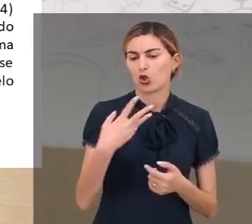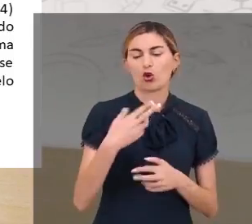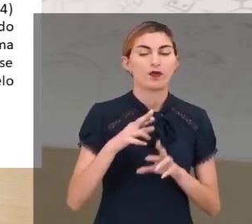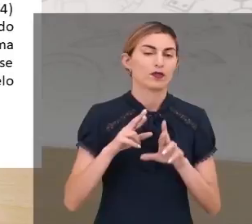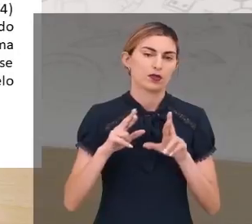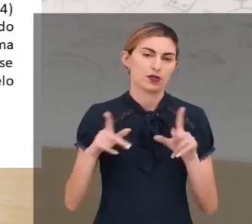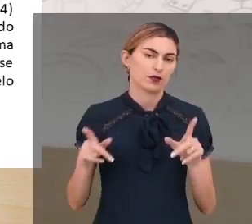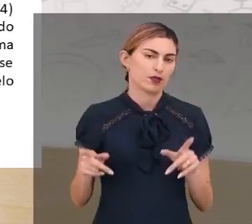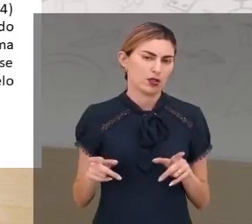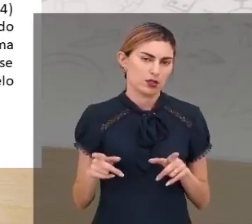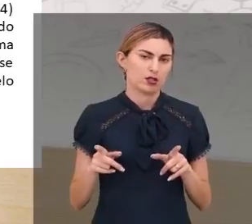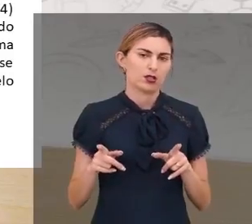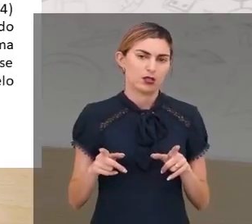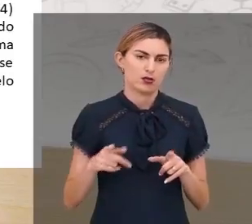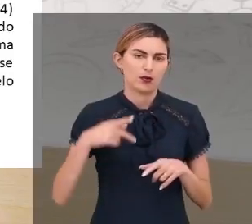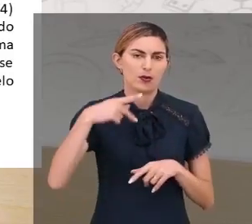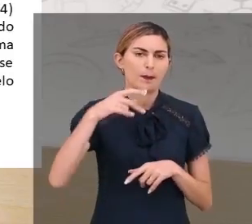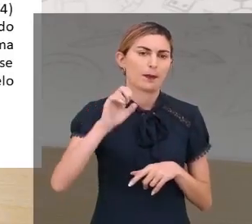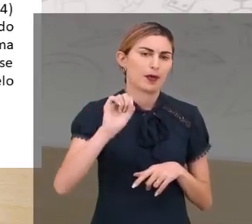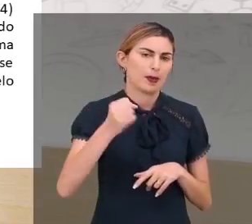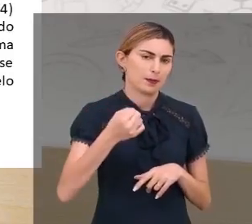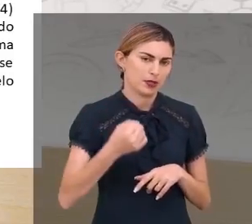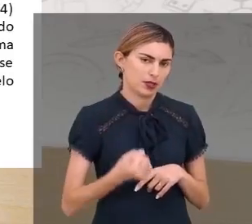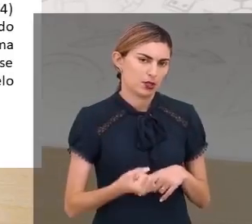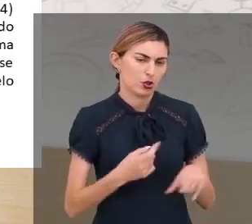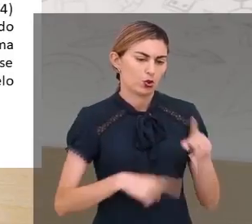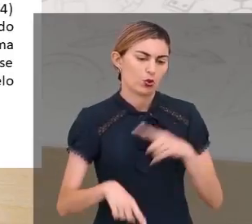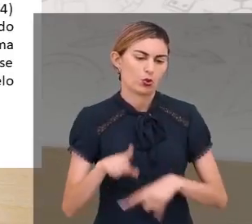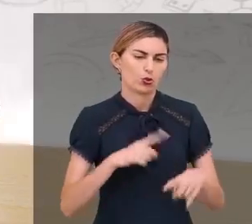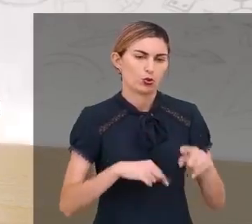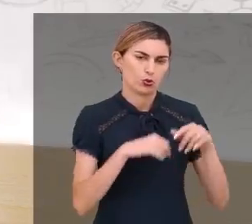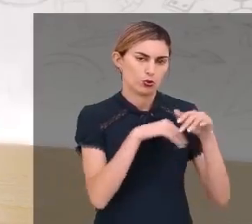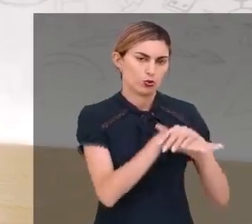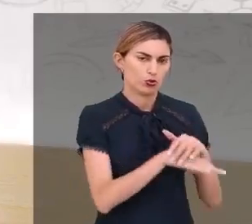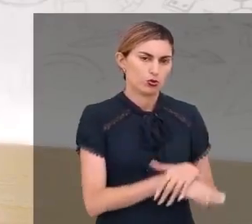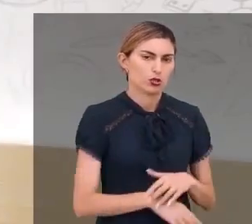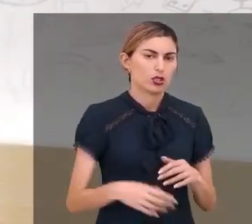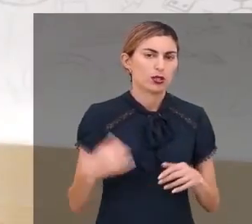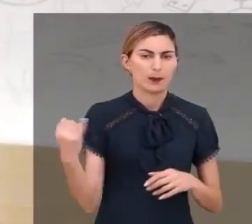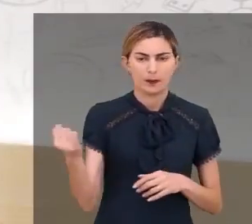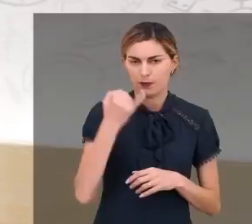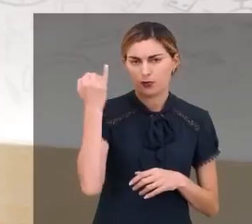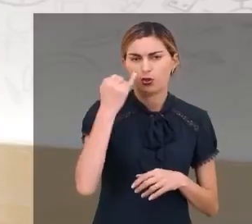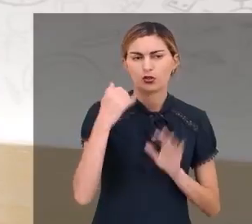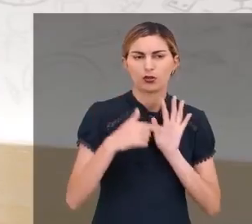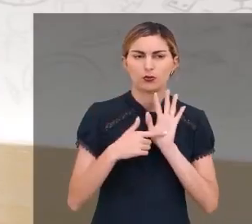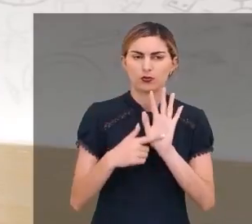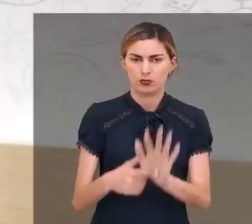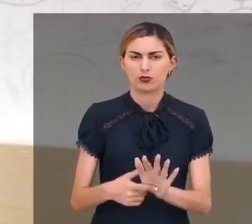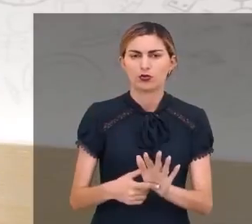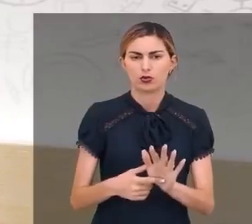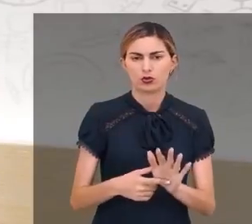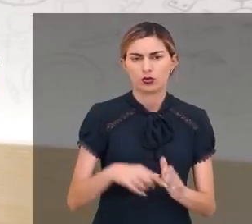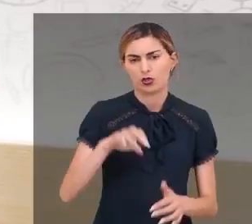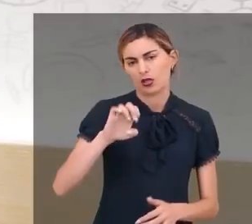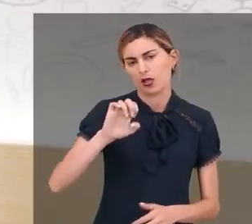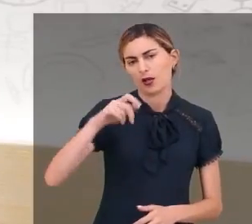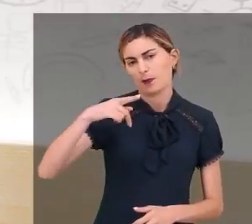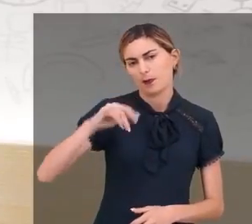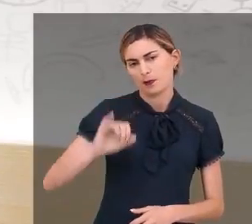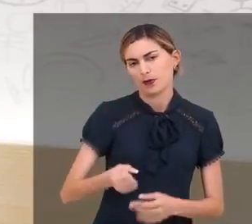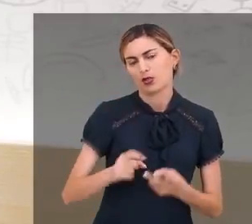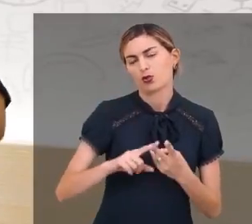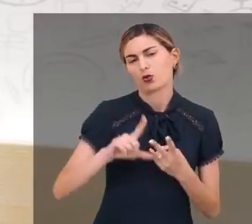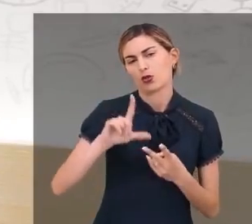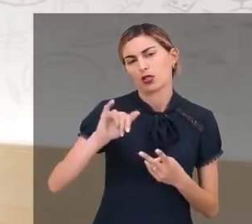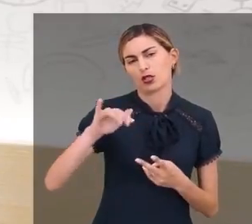novo, diferente do modo PEPS, de controle de estoque. Mas é importante também frisar nesse contexto aí que o